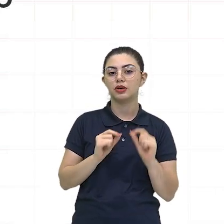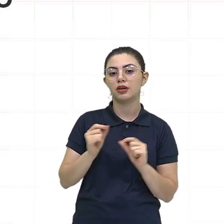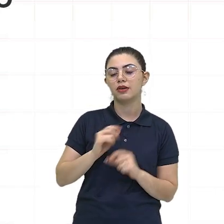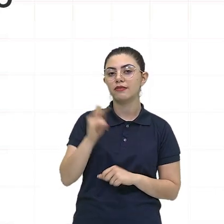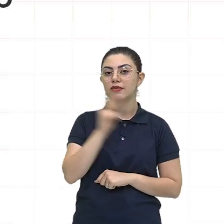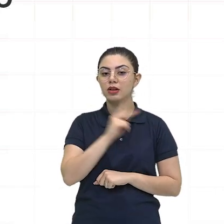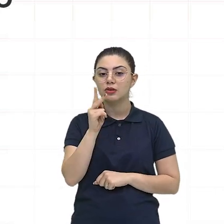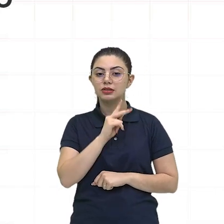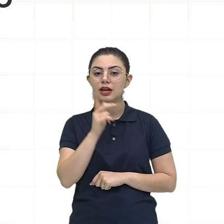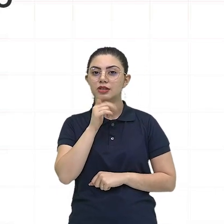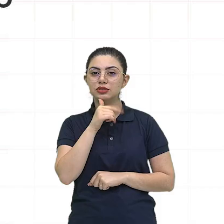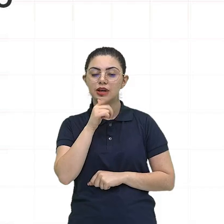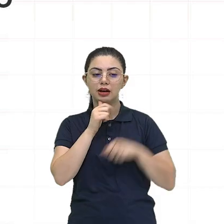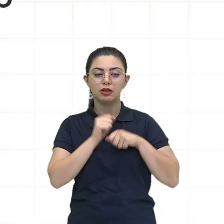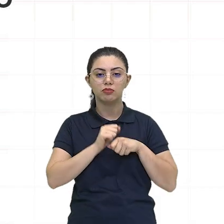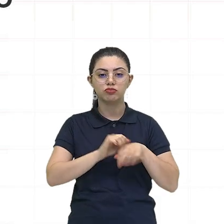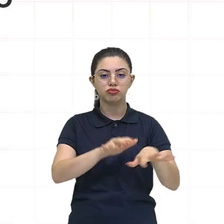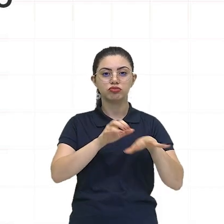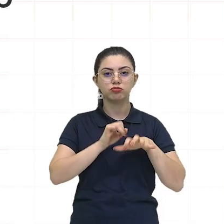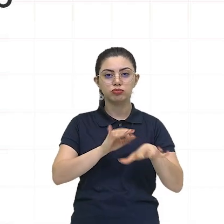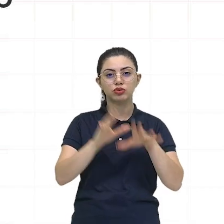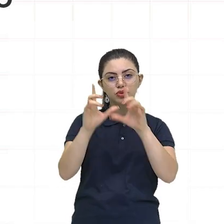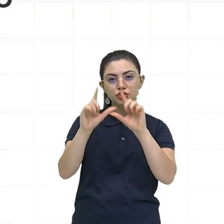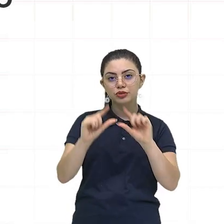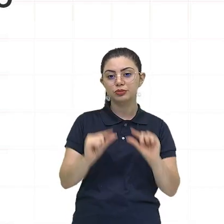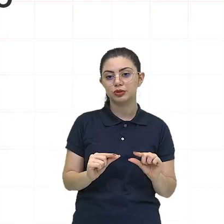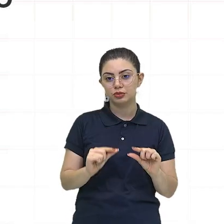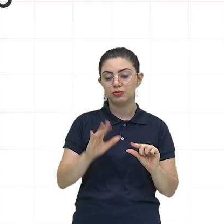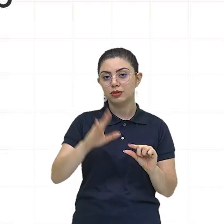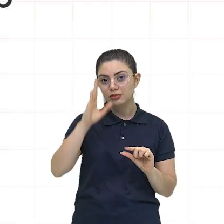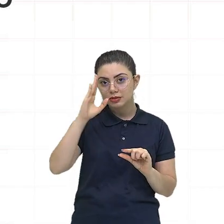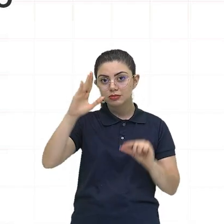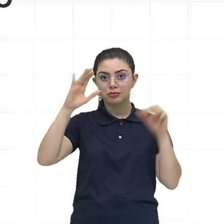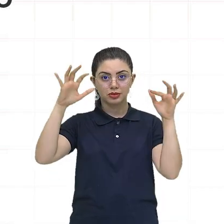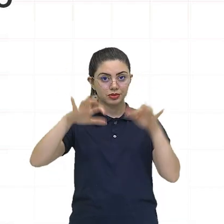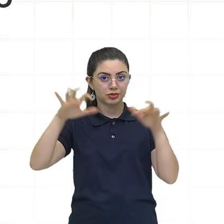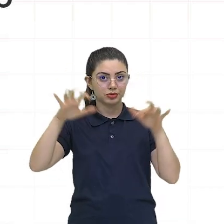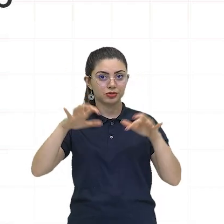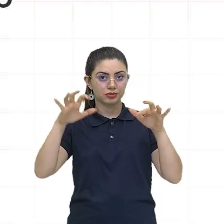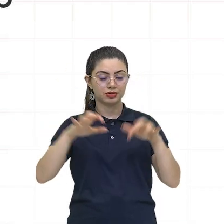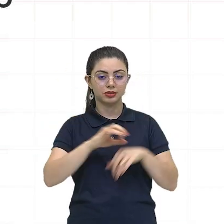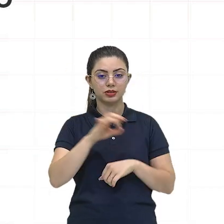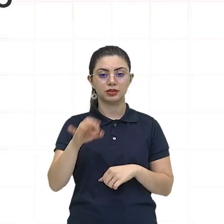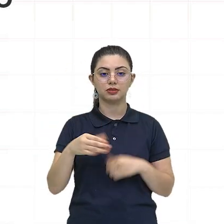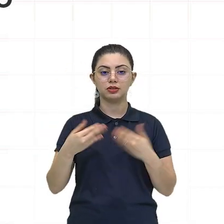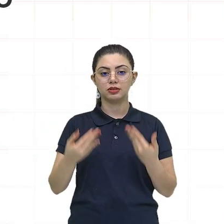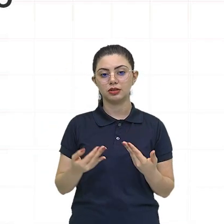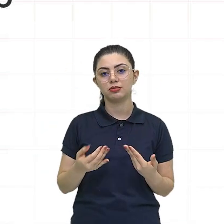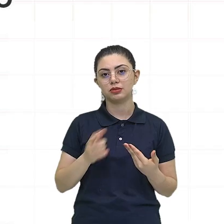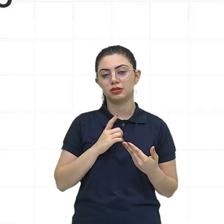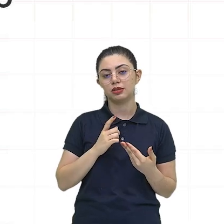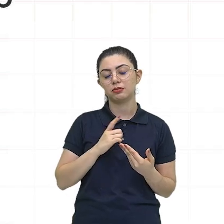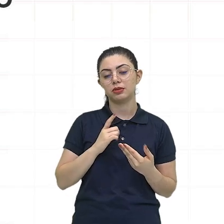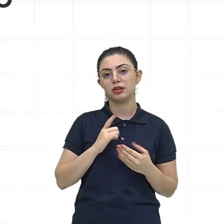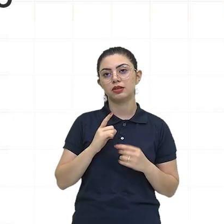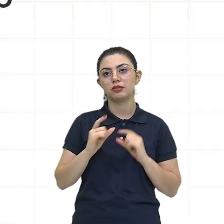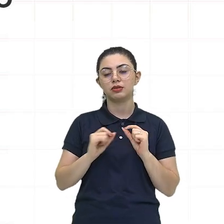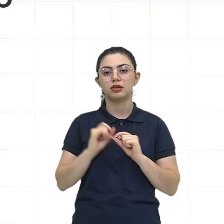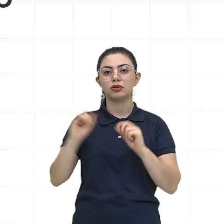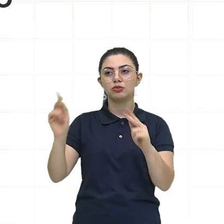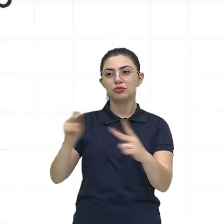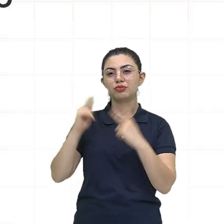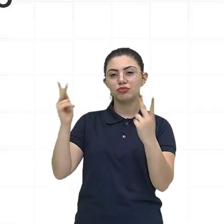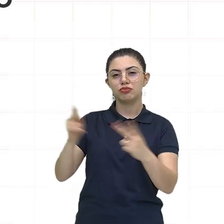de escoamento da água, principalmente da chuva, tá? E o impacto também da ação do